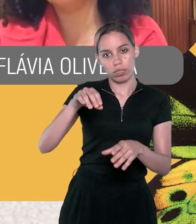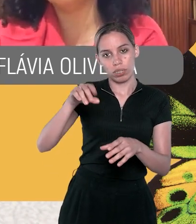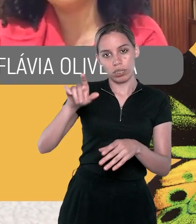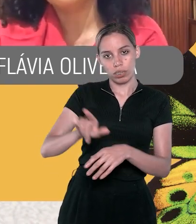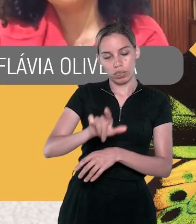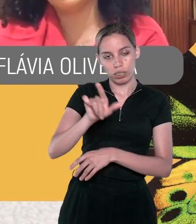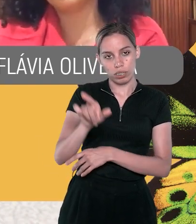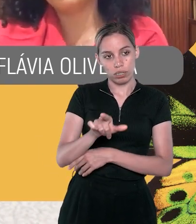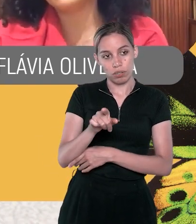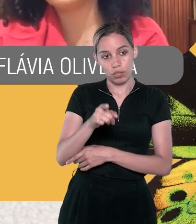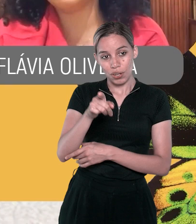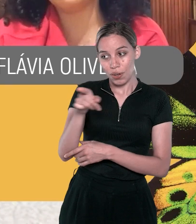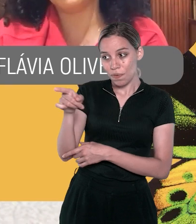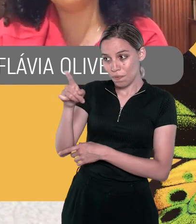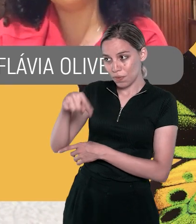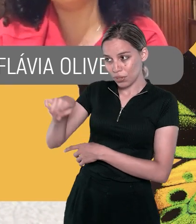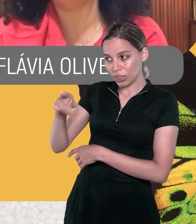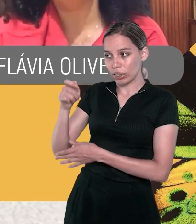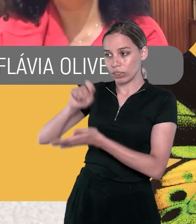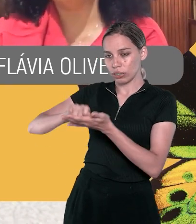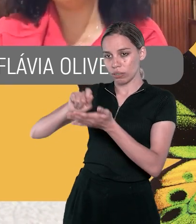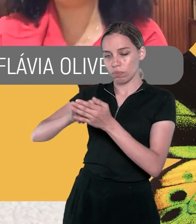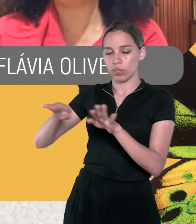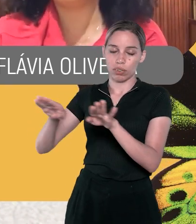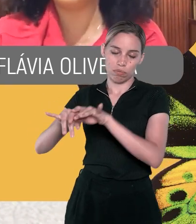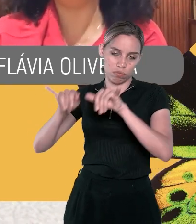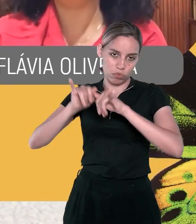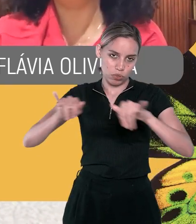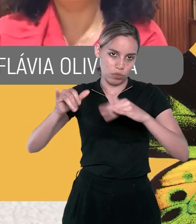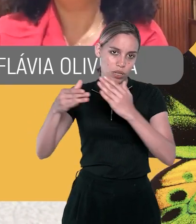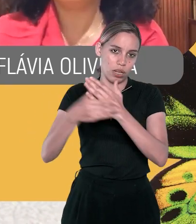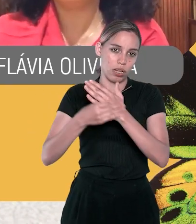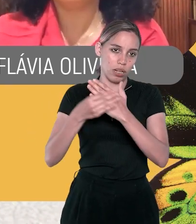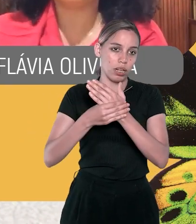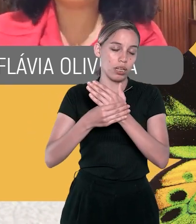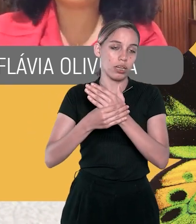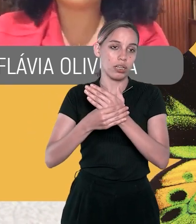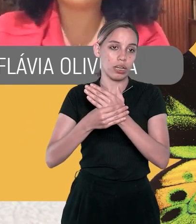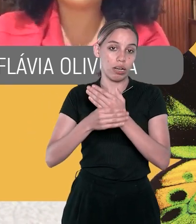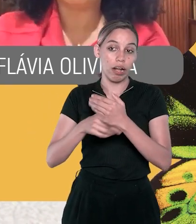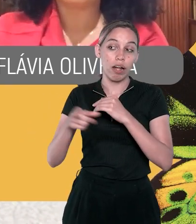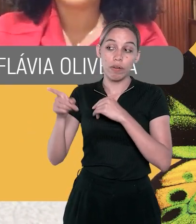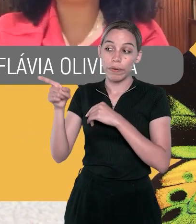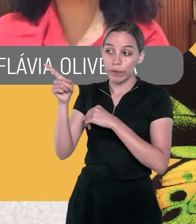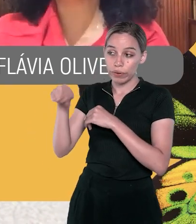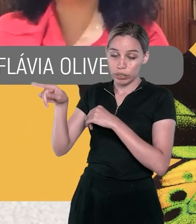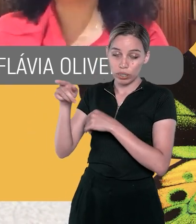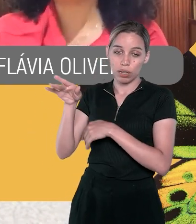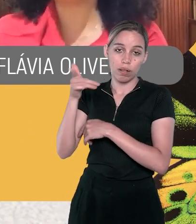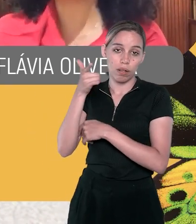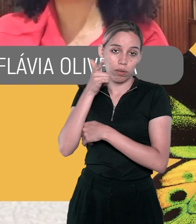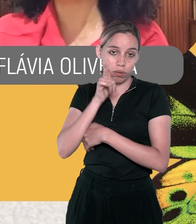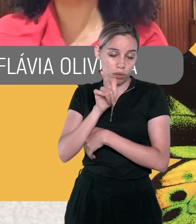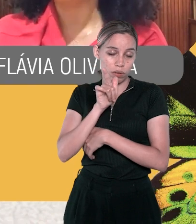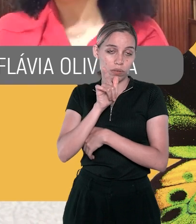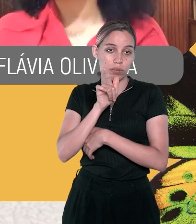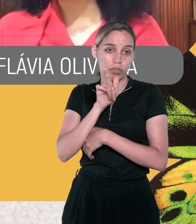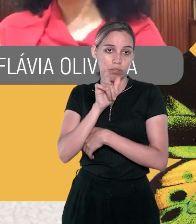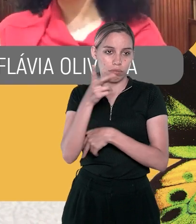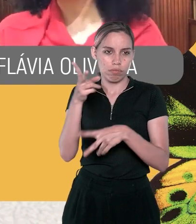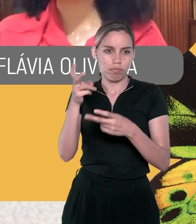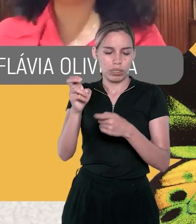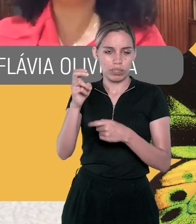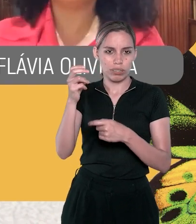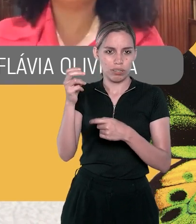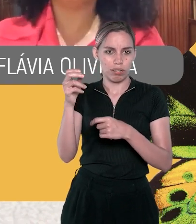publicam livros, eu acho que percebem muito nitidamente, né? Essas transformações.